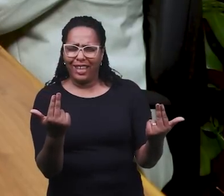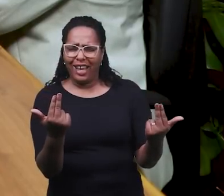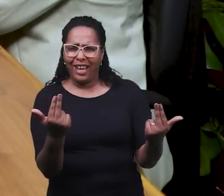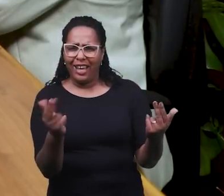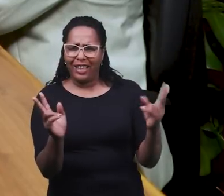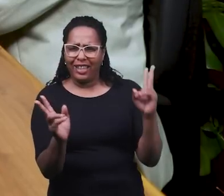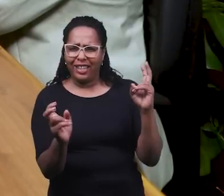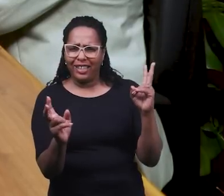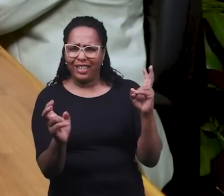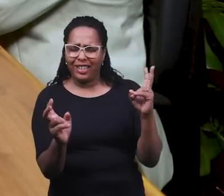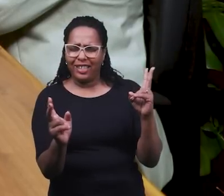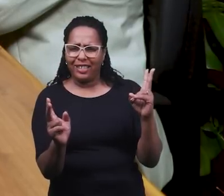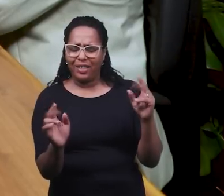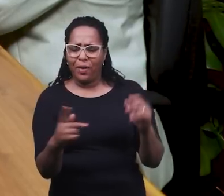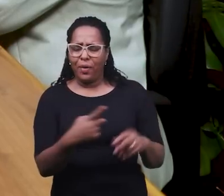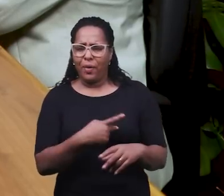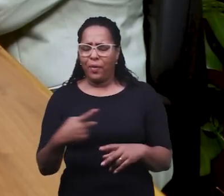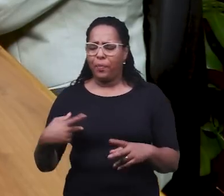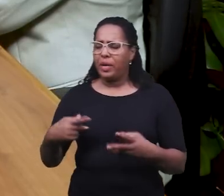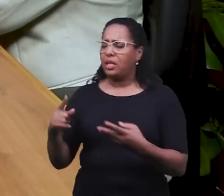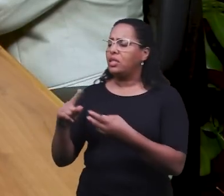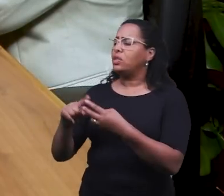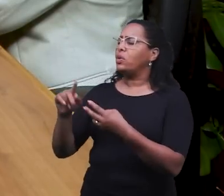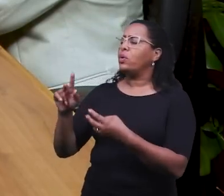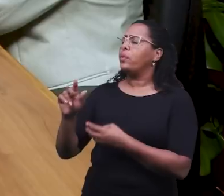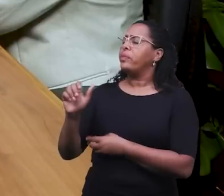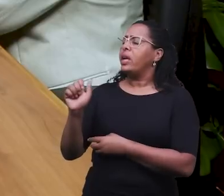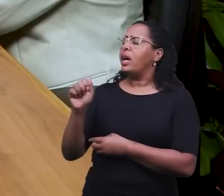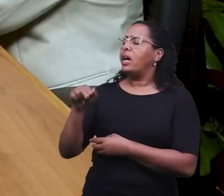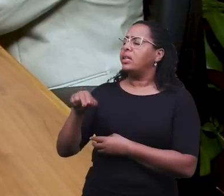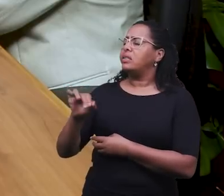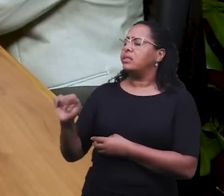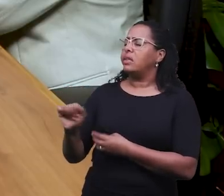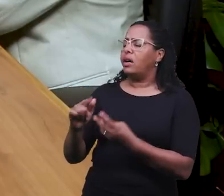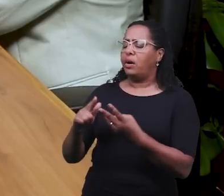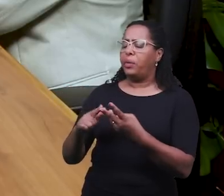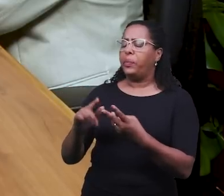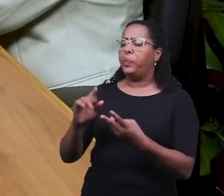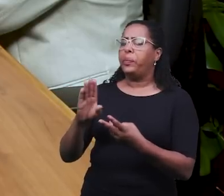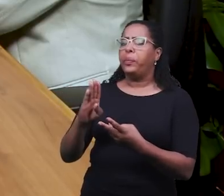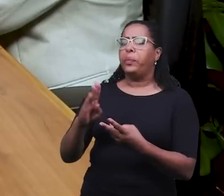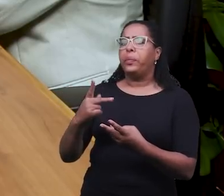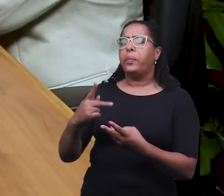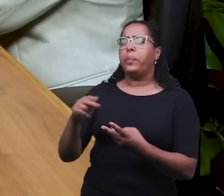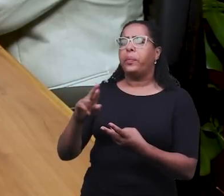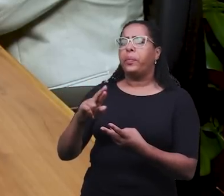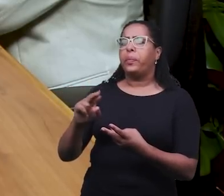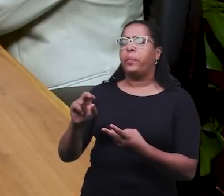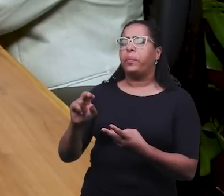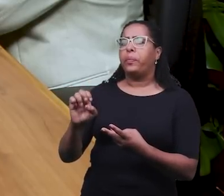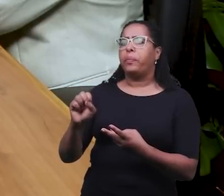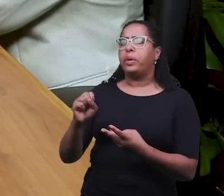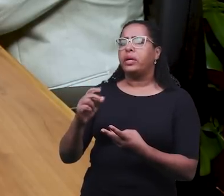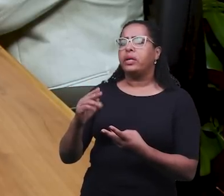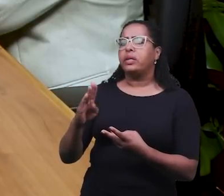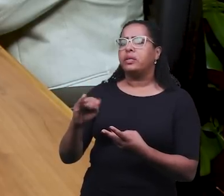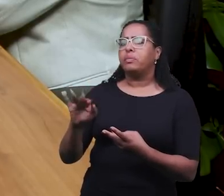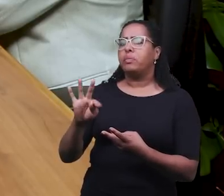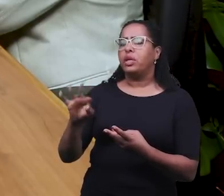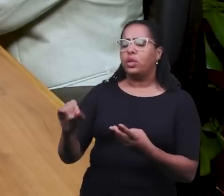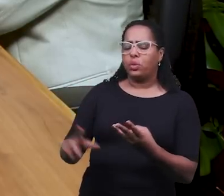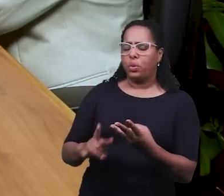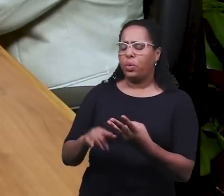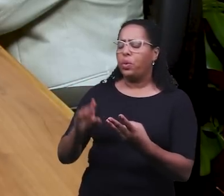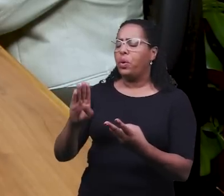dos pastores. O pastor chamado de ancião, ou presbítero, ou bispo. Há igrejas hoje que diz que o bispo é o pastor que coordena